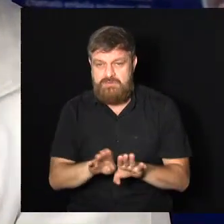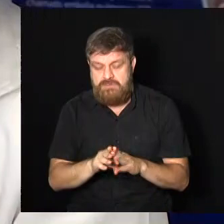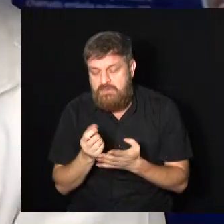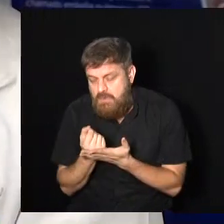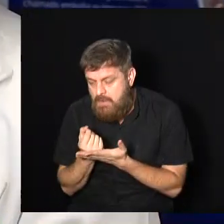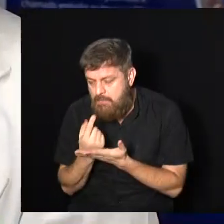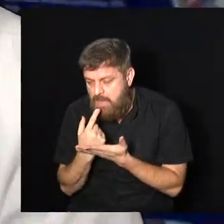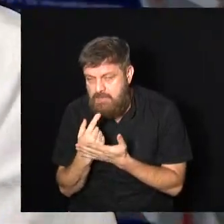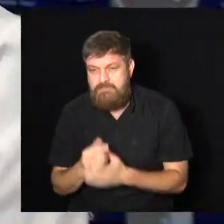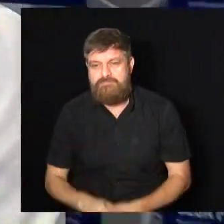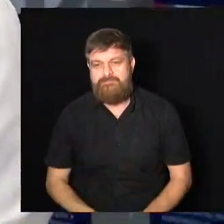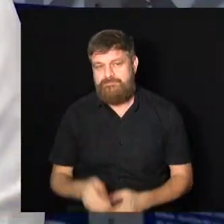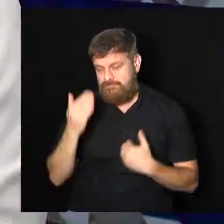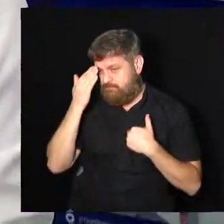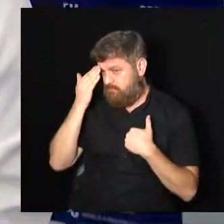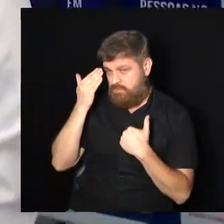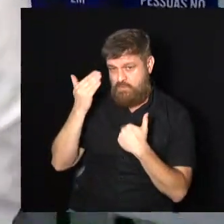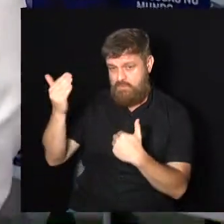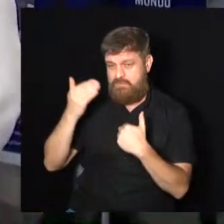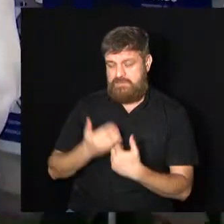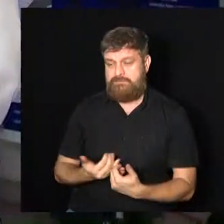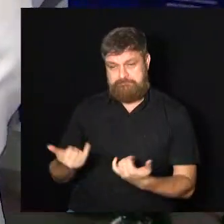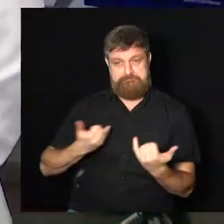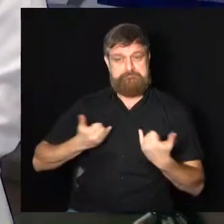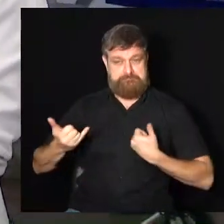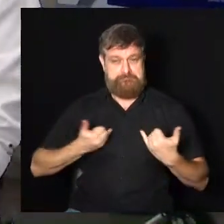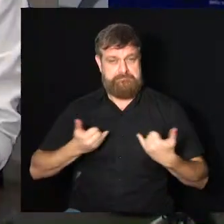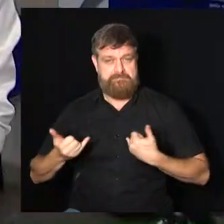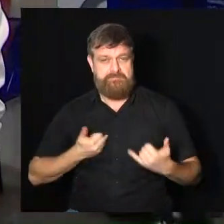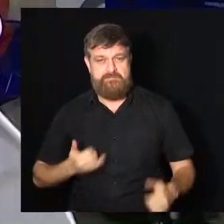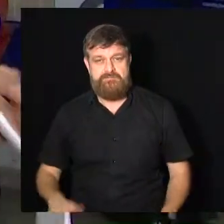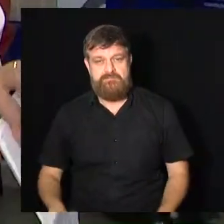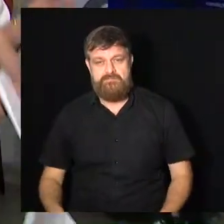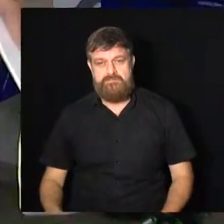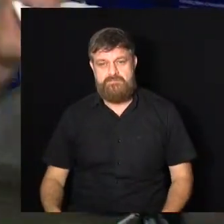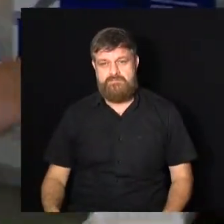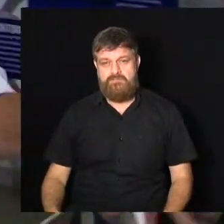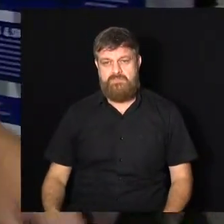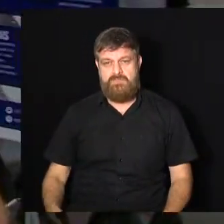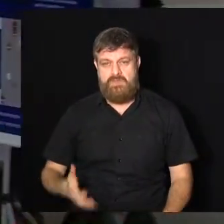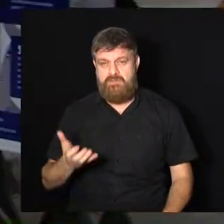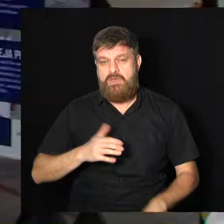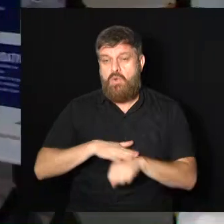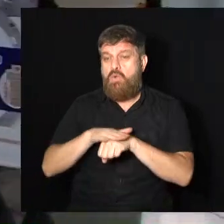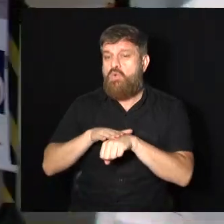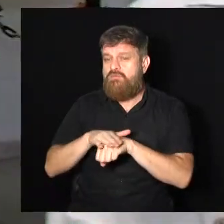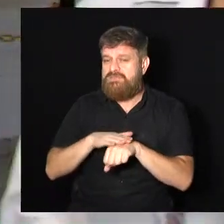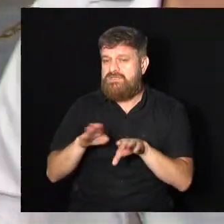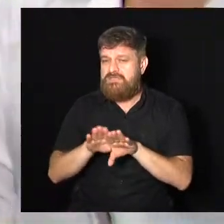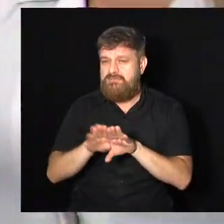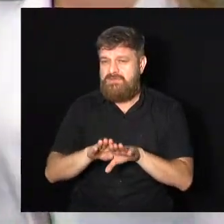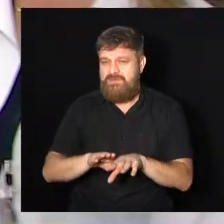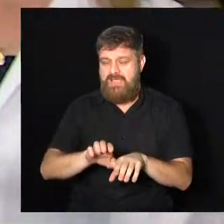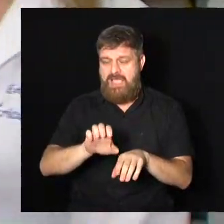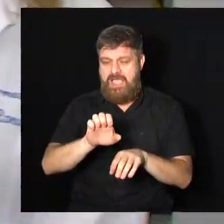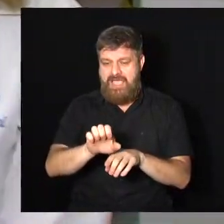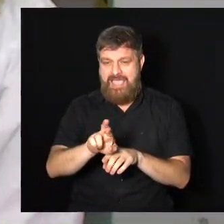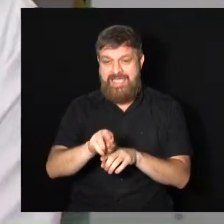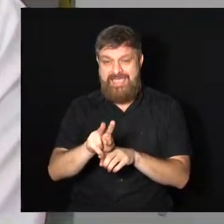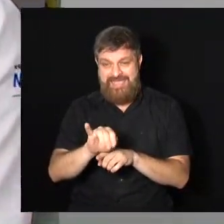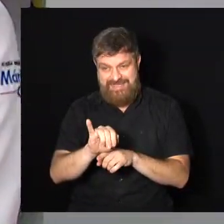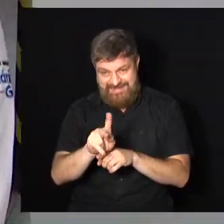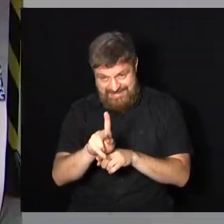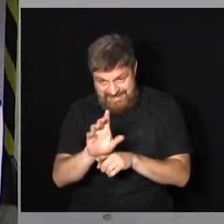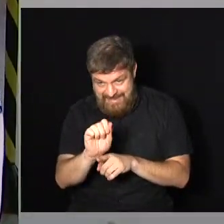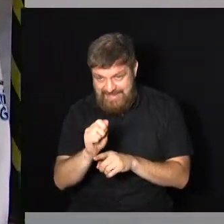oral. Então tá bom, muito obrigada a doutora, muito obrigado a doutora. Deixa eu conversar também aqui com a Érica, que é enfermeira, para